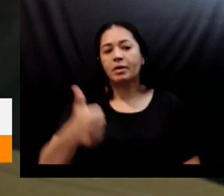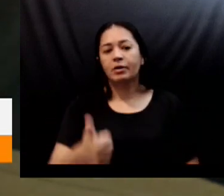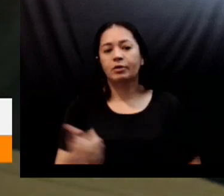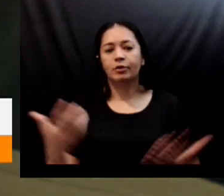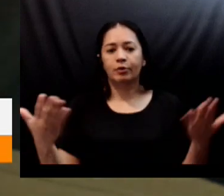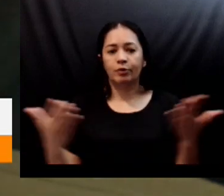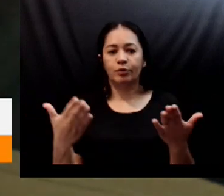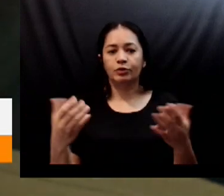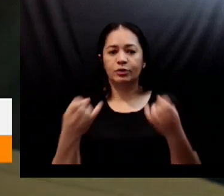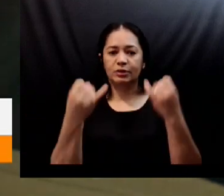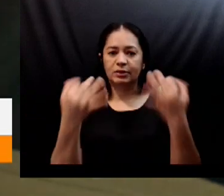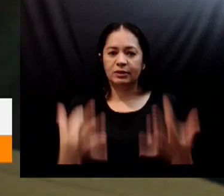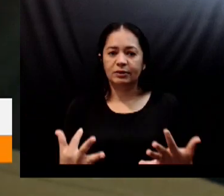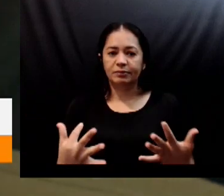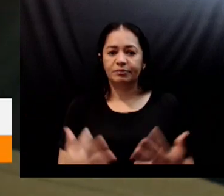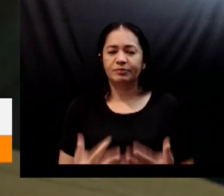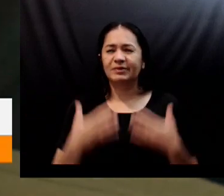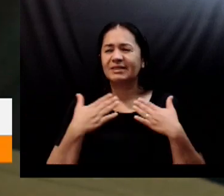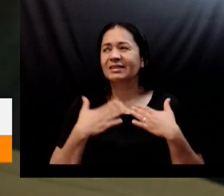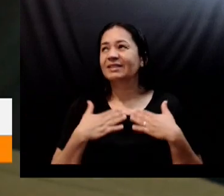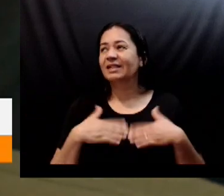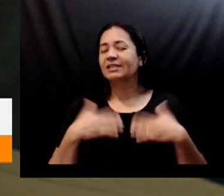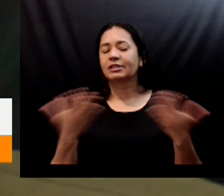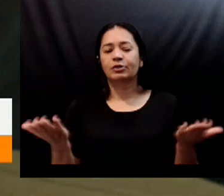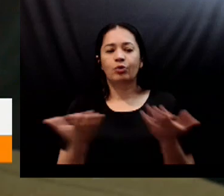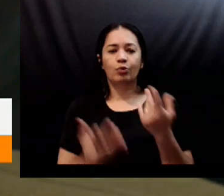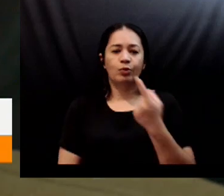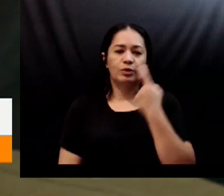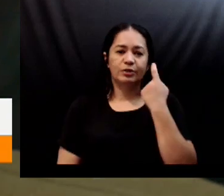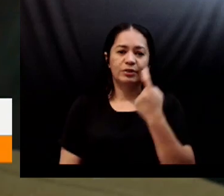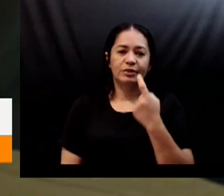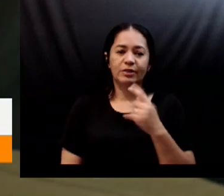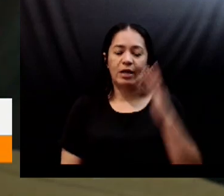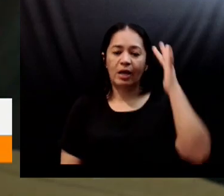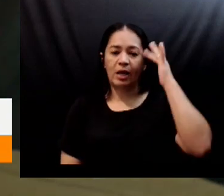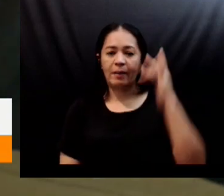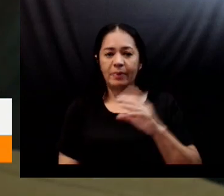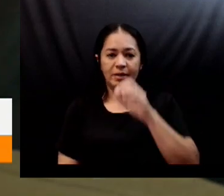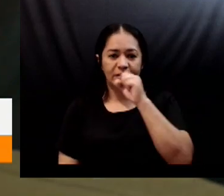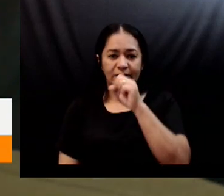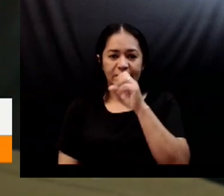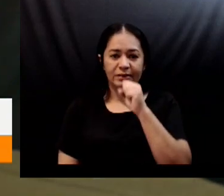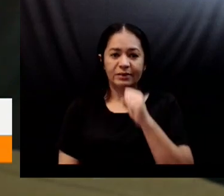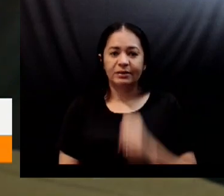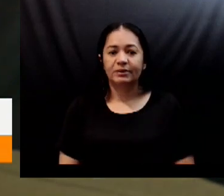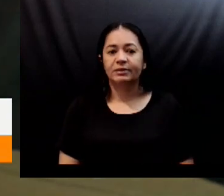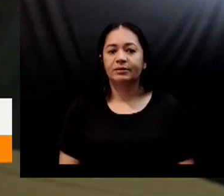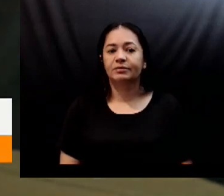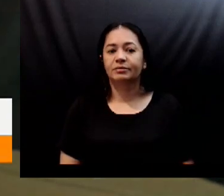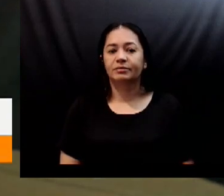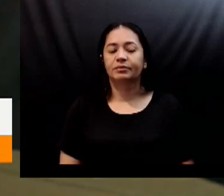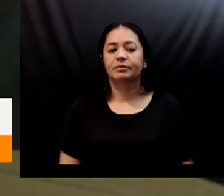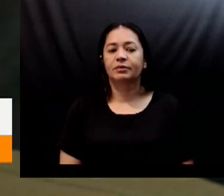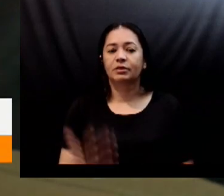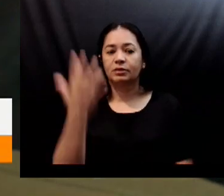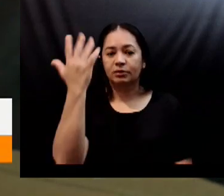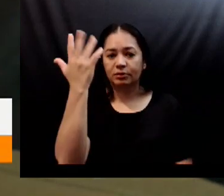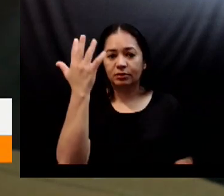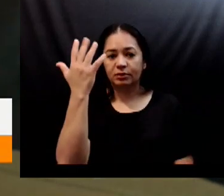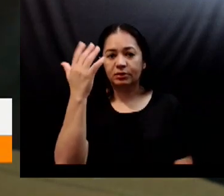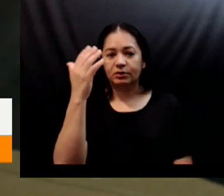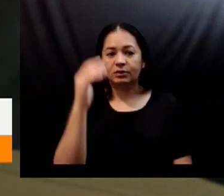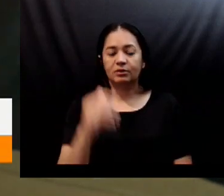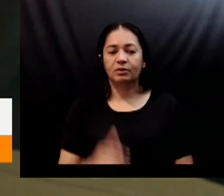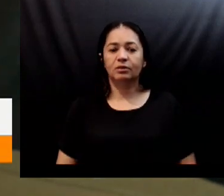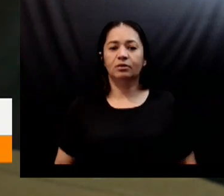sobre descanso. Hoje é sexta-feira, amanhã sabadão, hoje está chovendo, né? A previsão do tempo diz que não vai chover amanhã, nem domingo, mas tá